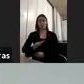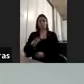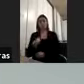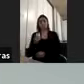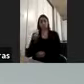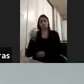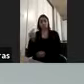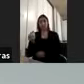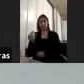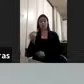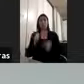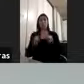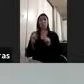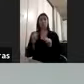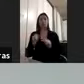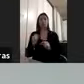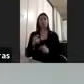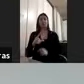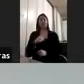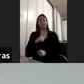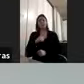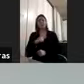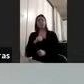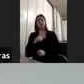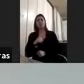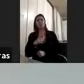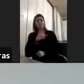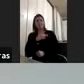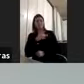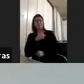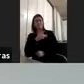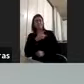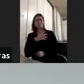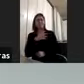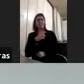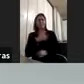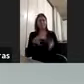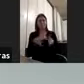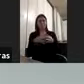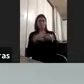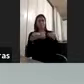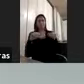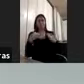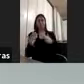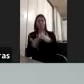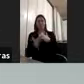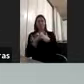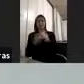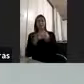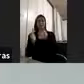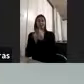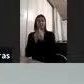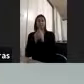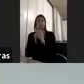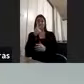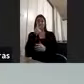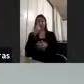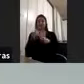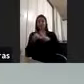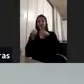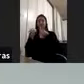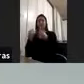como ele tinha medo de perder uma indústria automobilística no Paraná, ele acha que deu demais para a Renault. Ele me disse isso anos